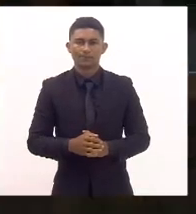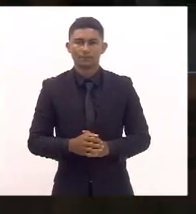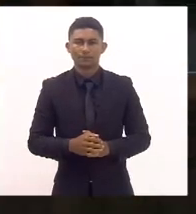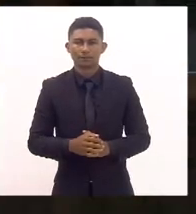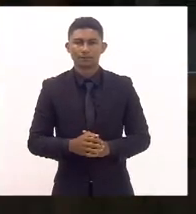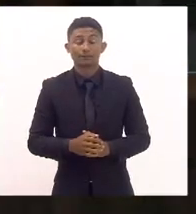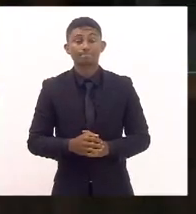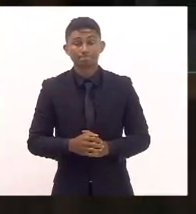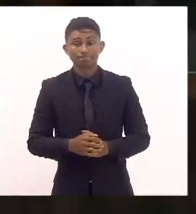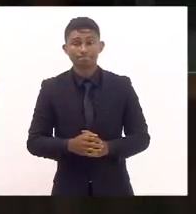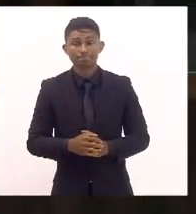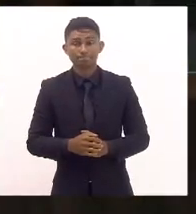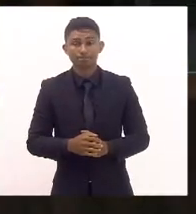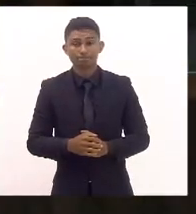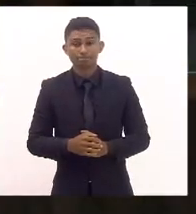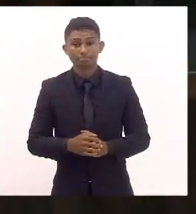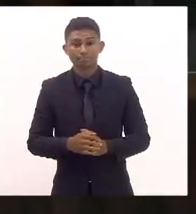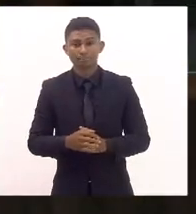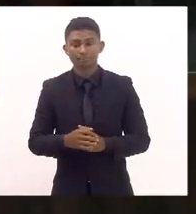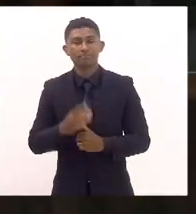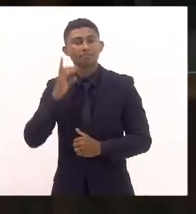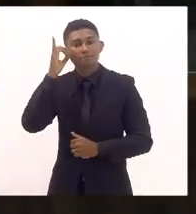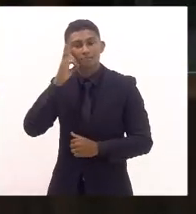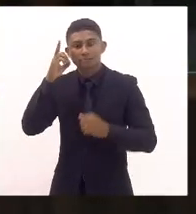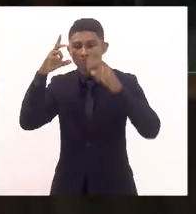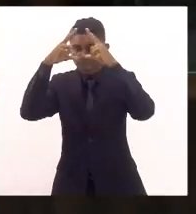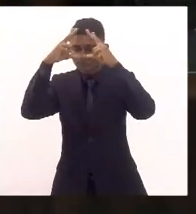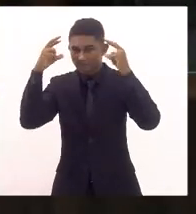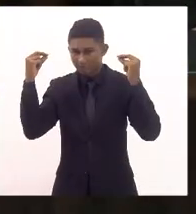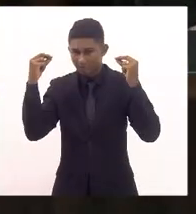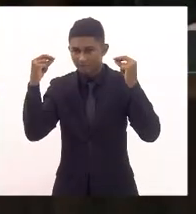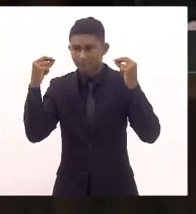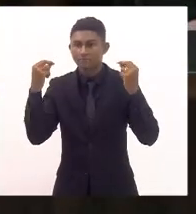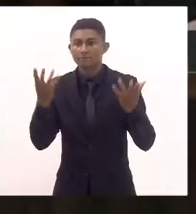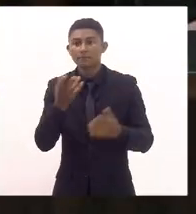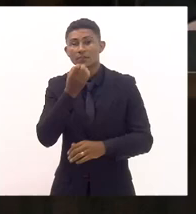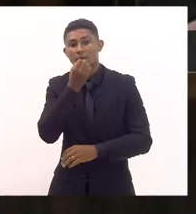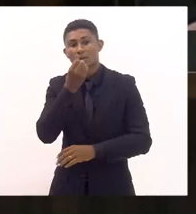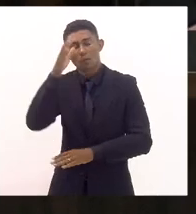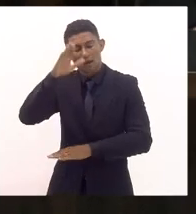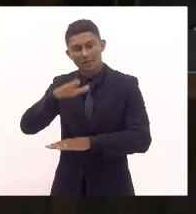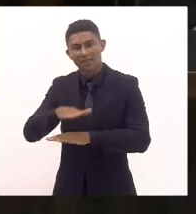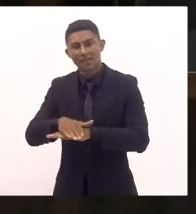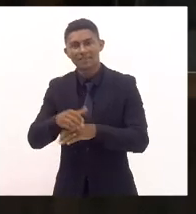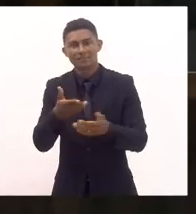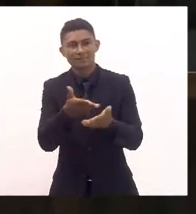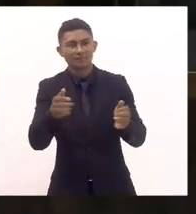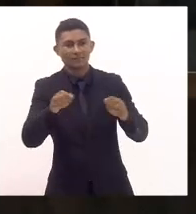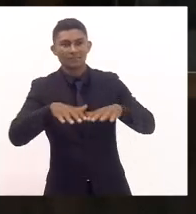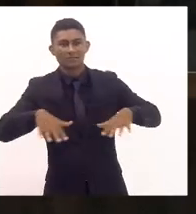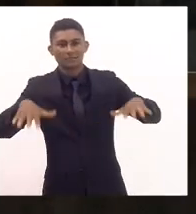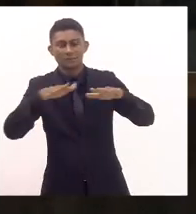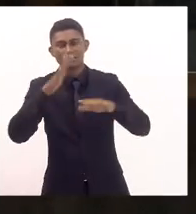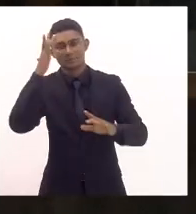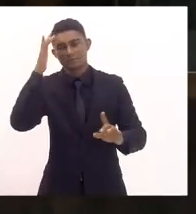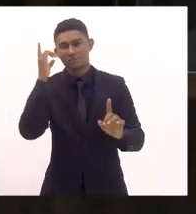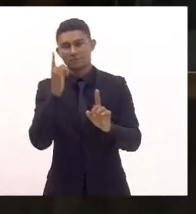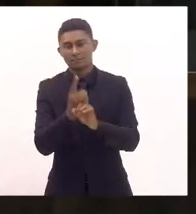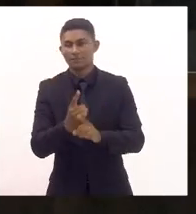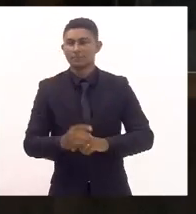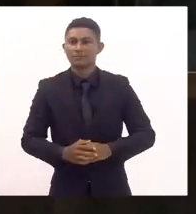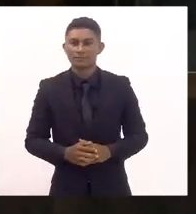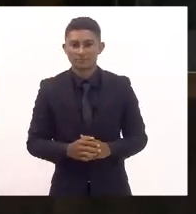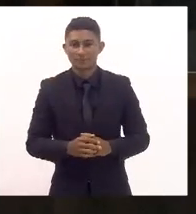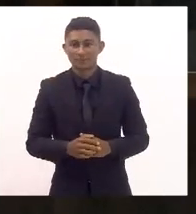a deputada enfermeira e desde já Boa tarde a todas e todos até amanhã não vou deixar